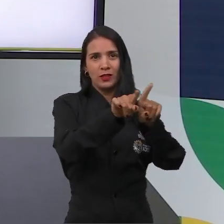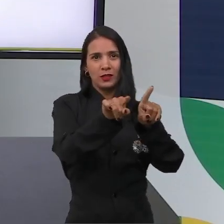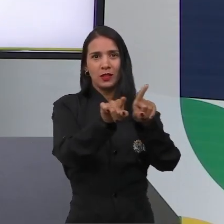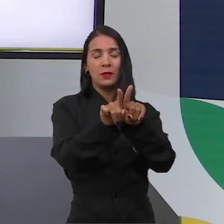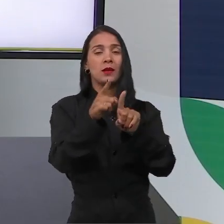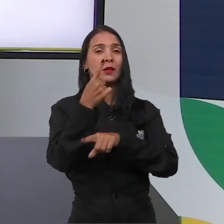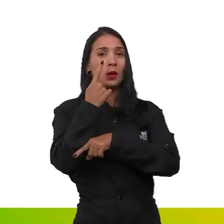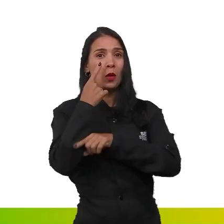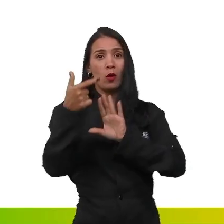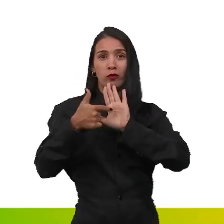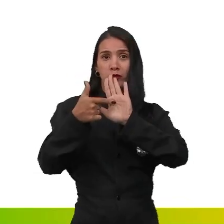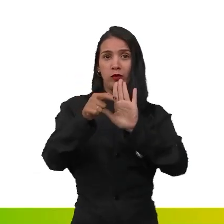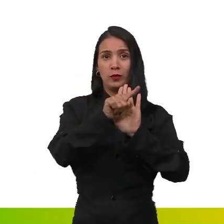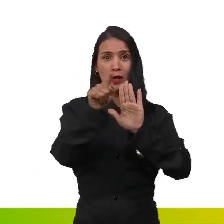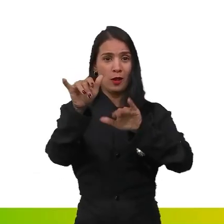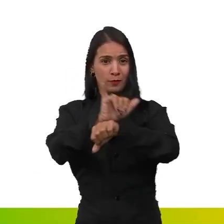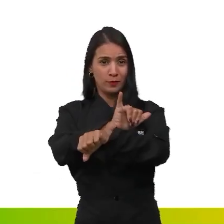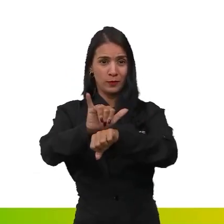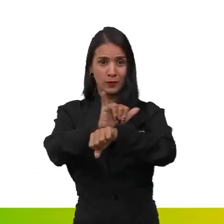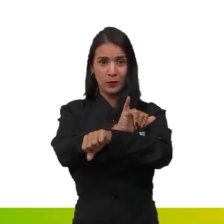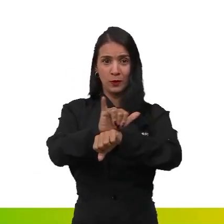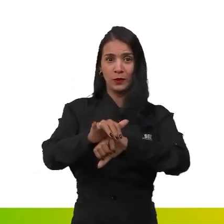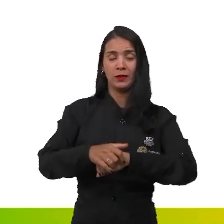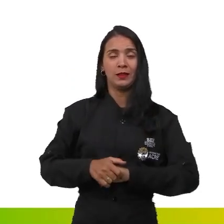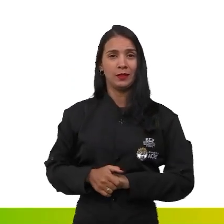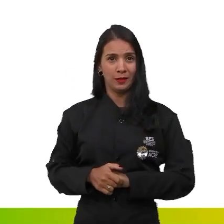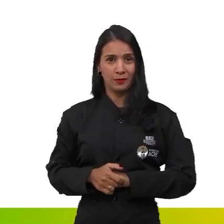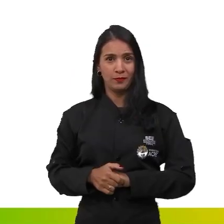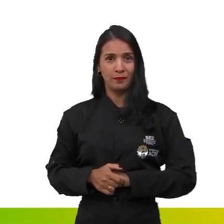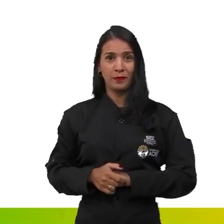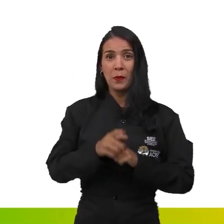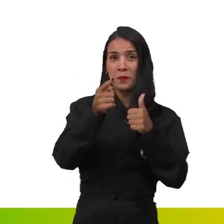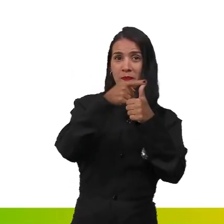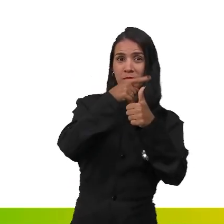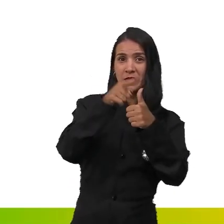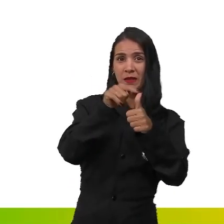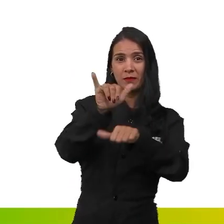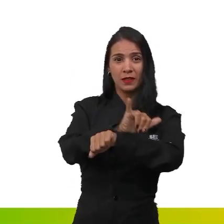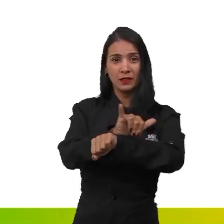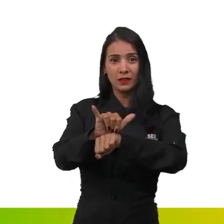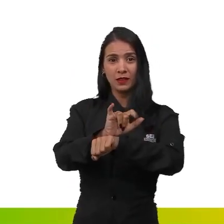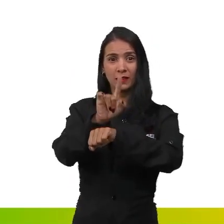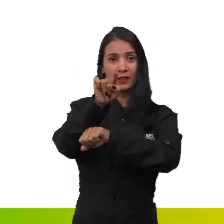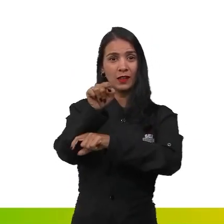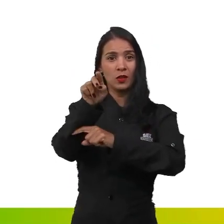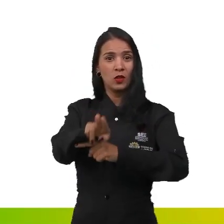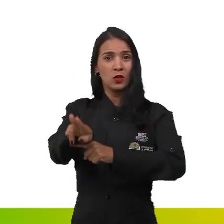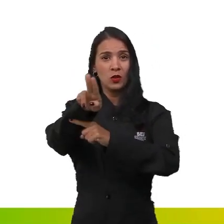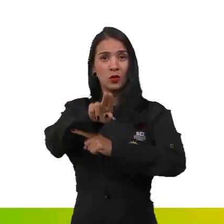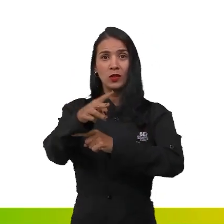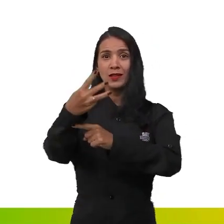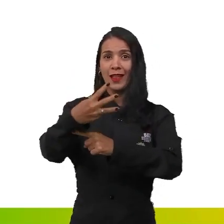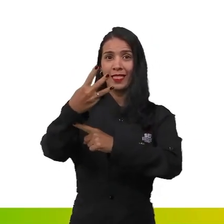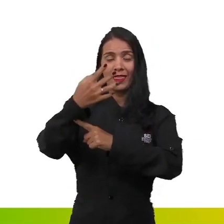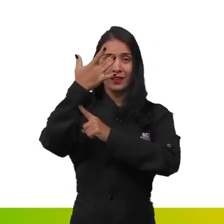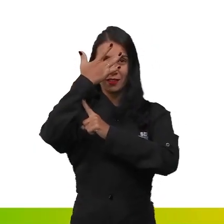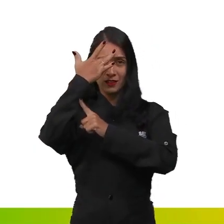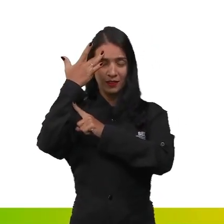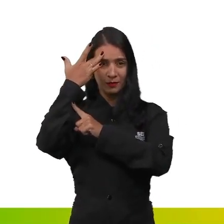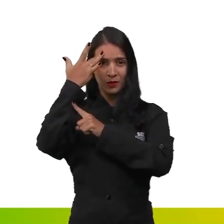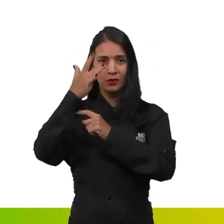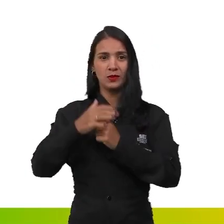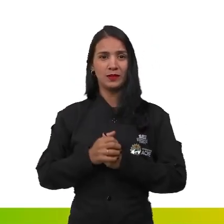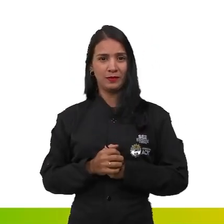estratégias para vocês, tá? A primeira que aparece aí é o uso da terceira pessoa. Então,